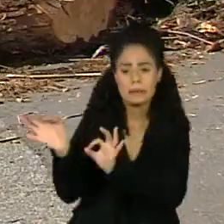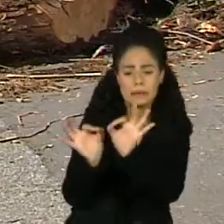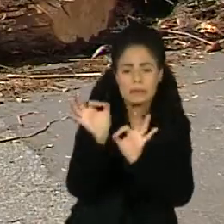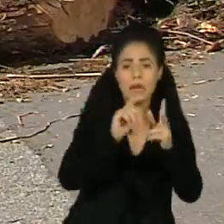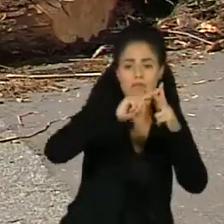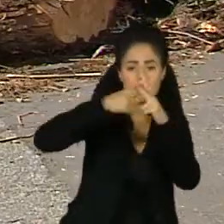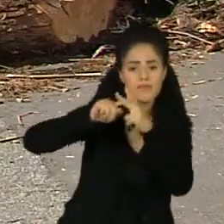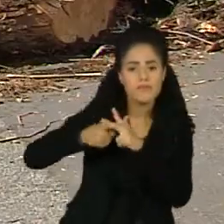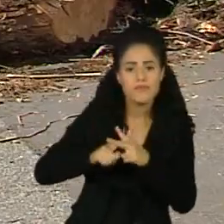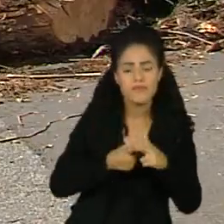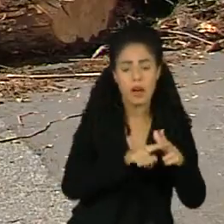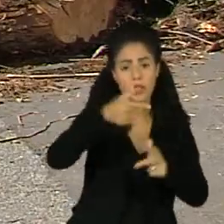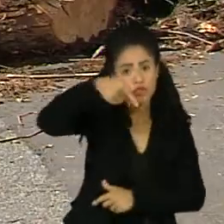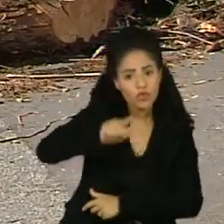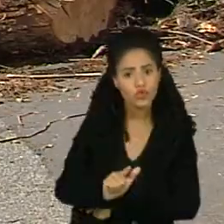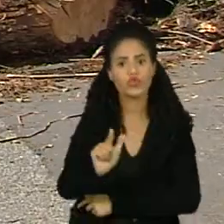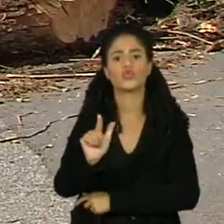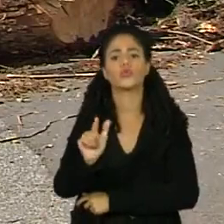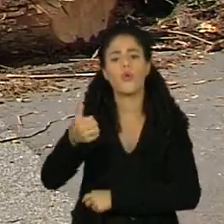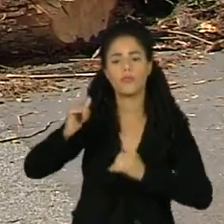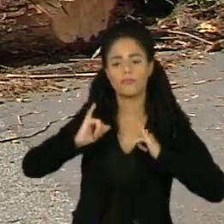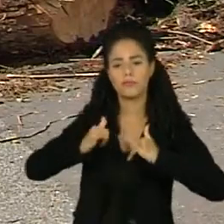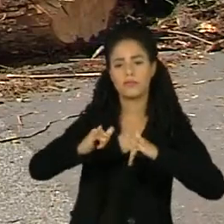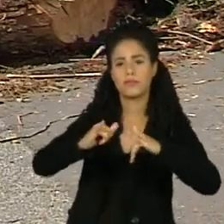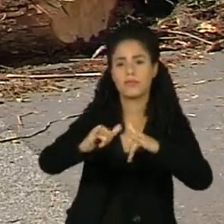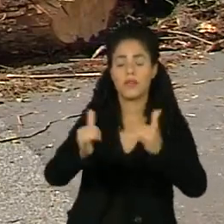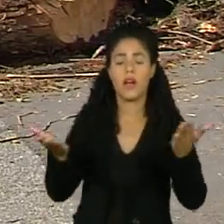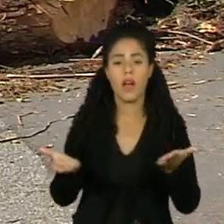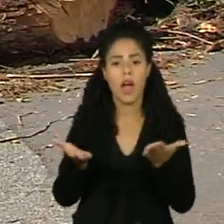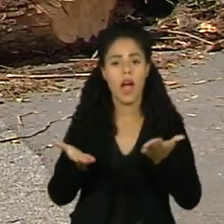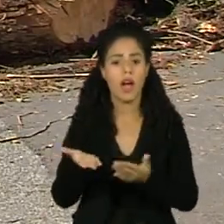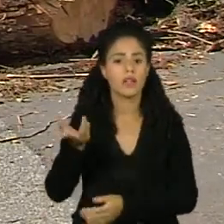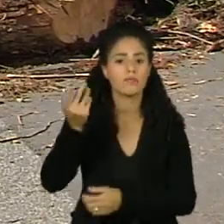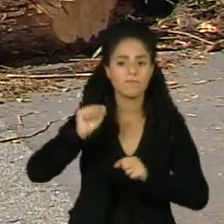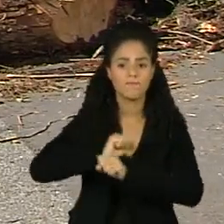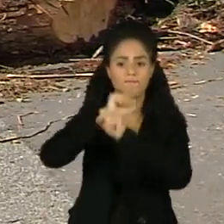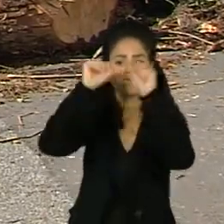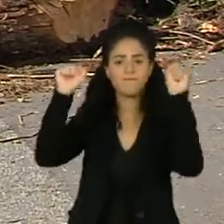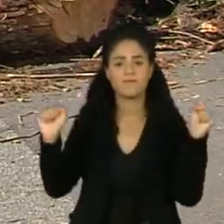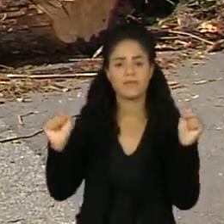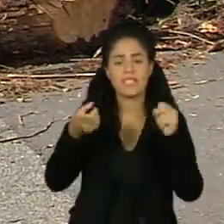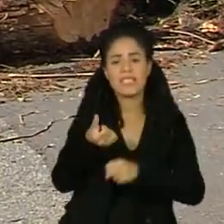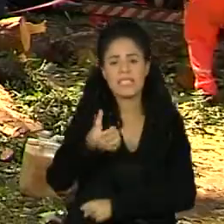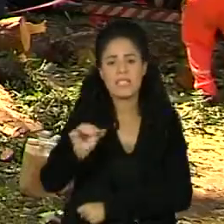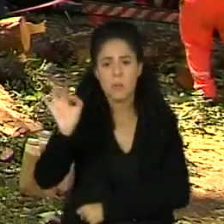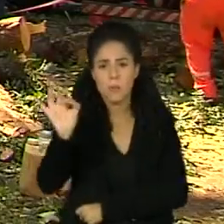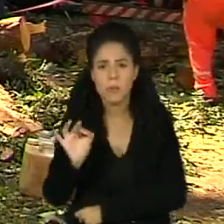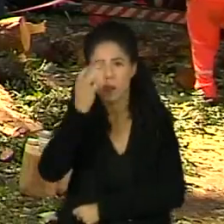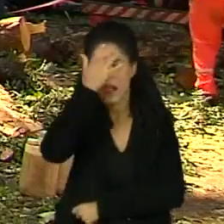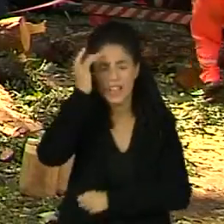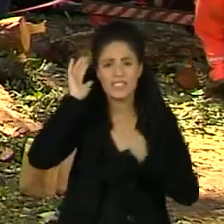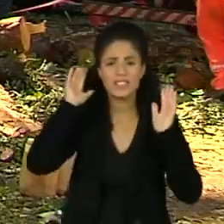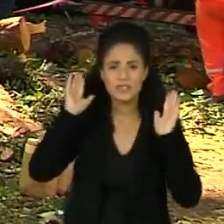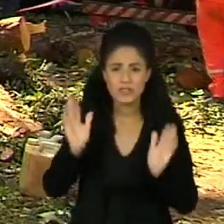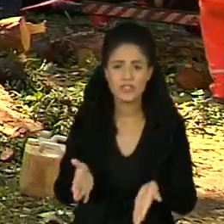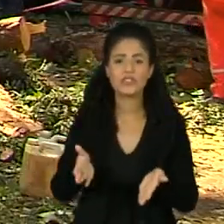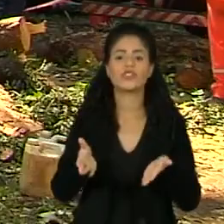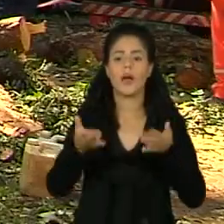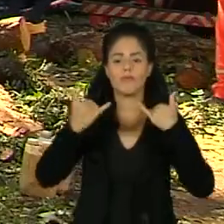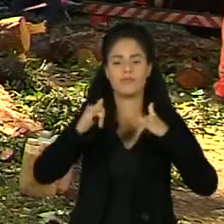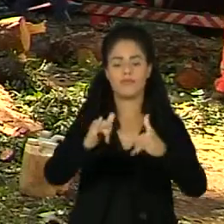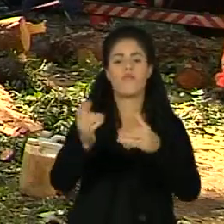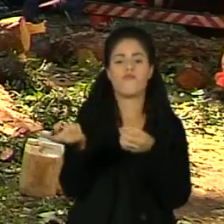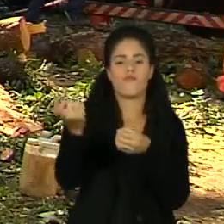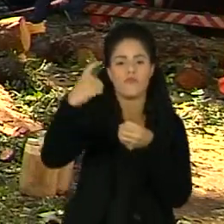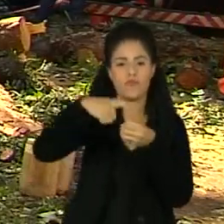energia seja restabelecida. Segundo a empresa, só nesta manhã 80% dos clientes afetados já tiveram a luz de volta.